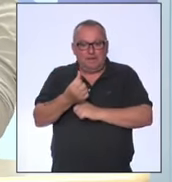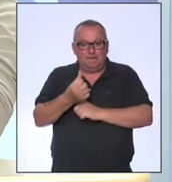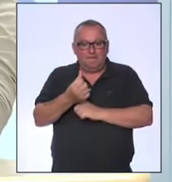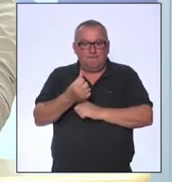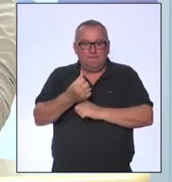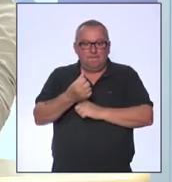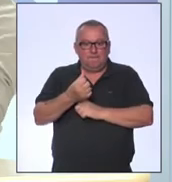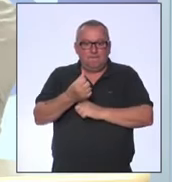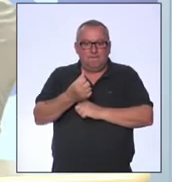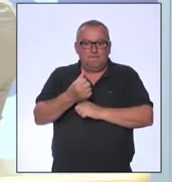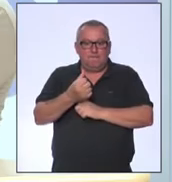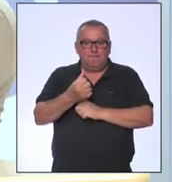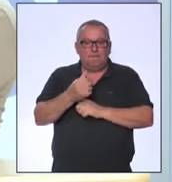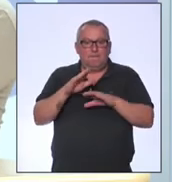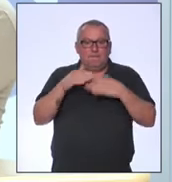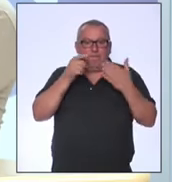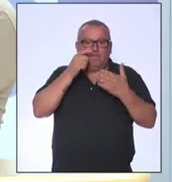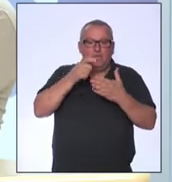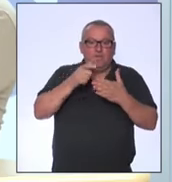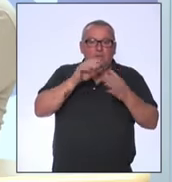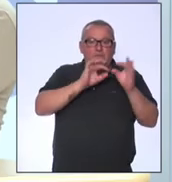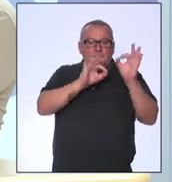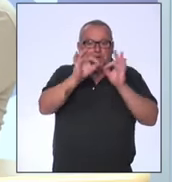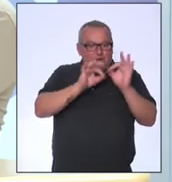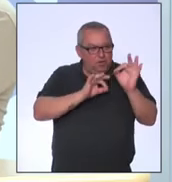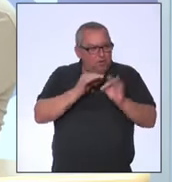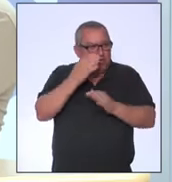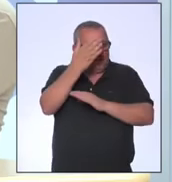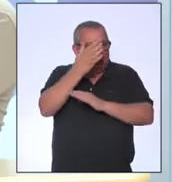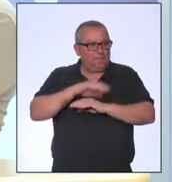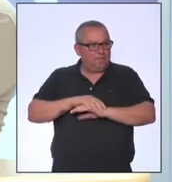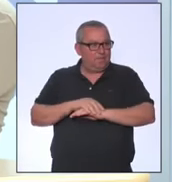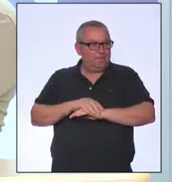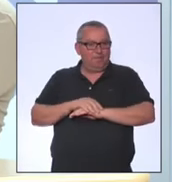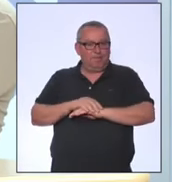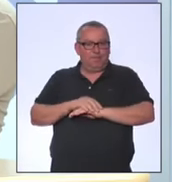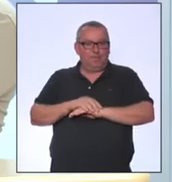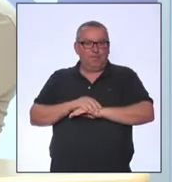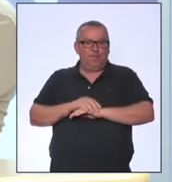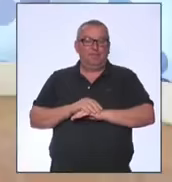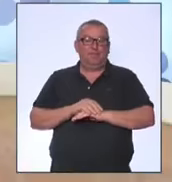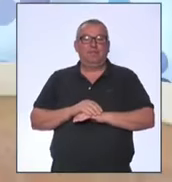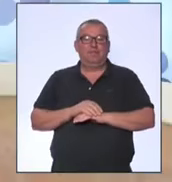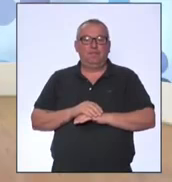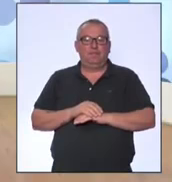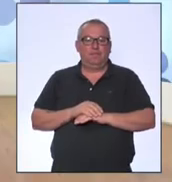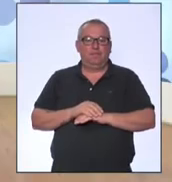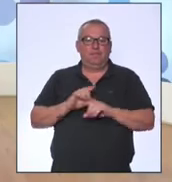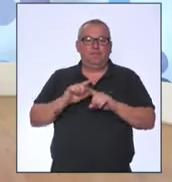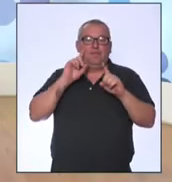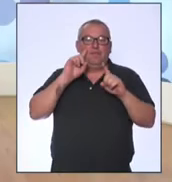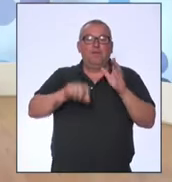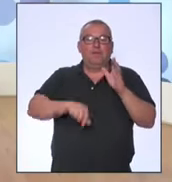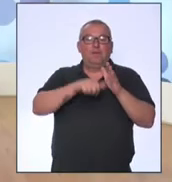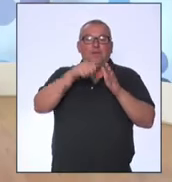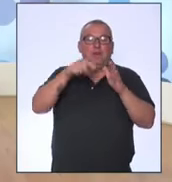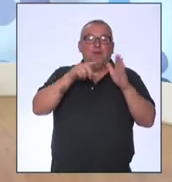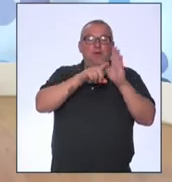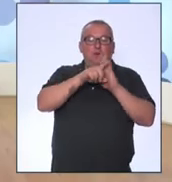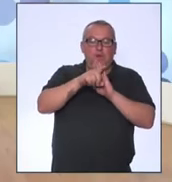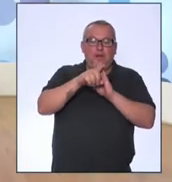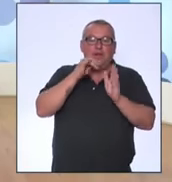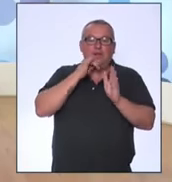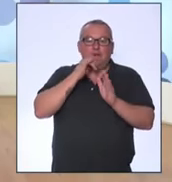né? E, então, vamos aí preencher essas questões? Vamos à primeira pergunta